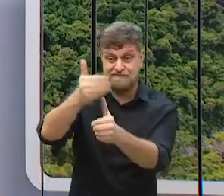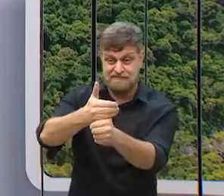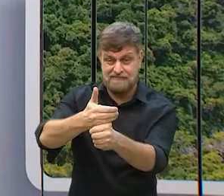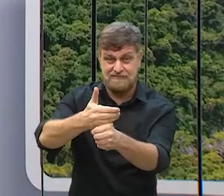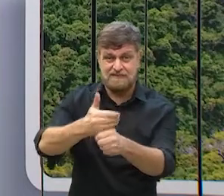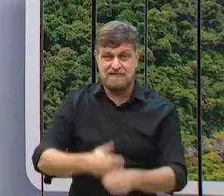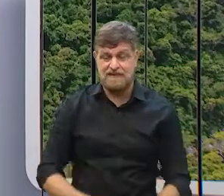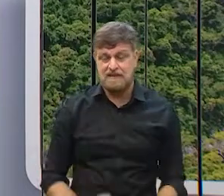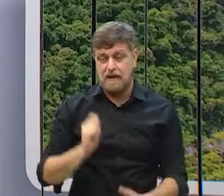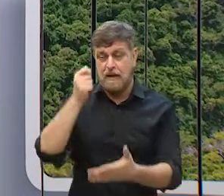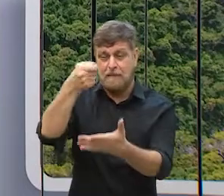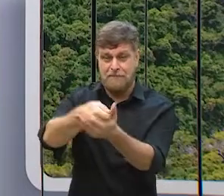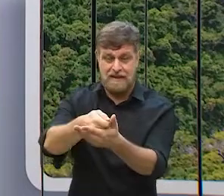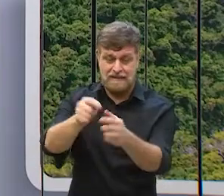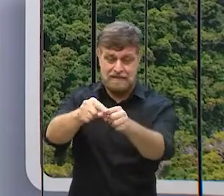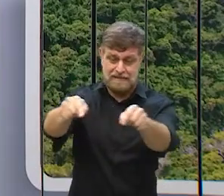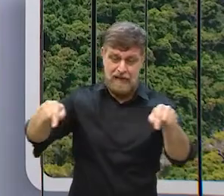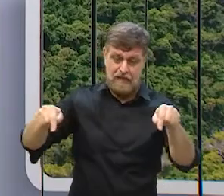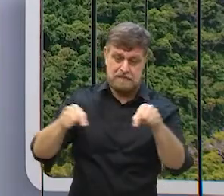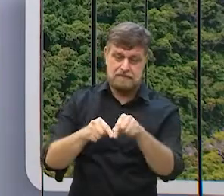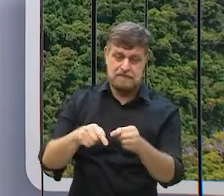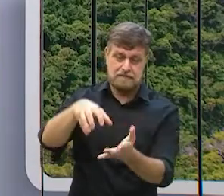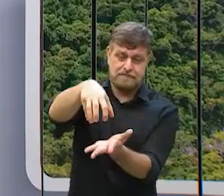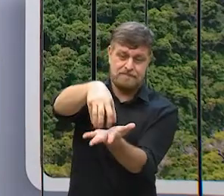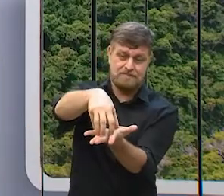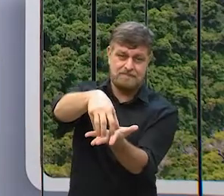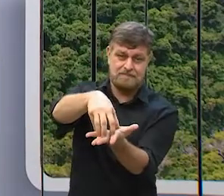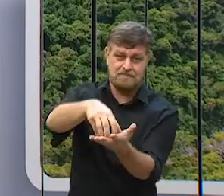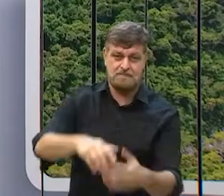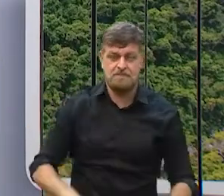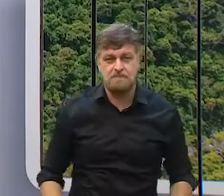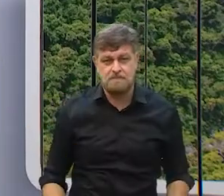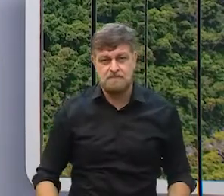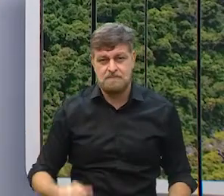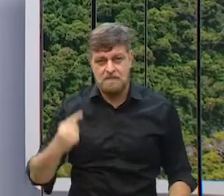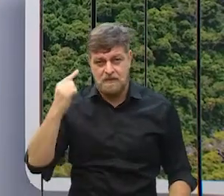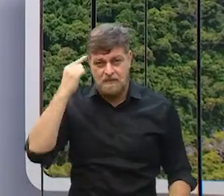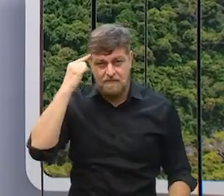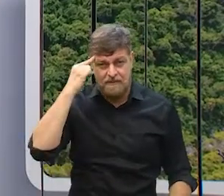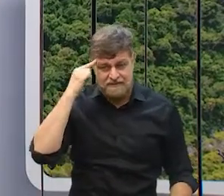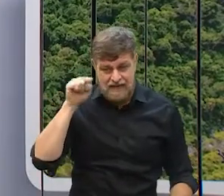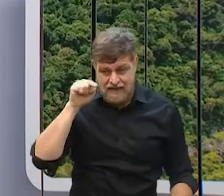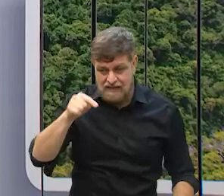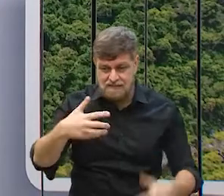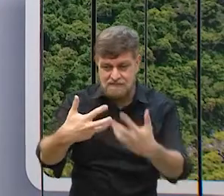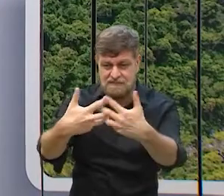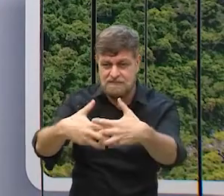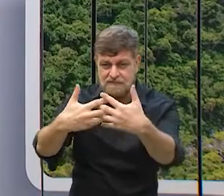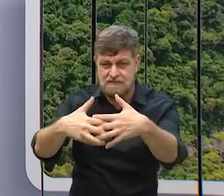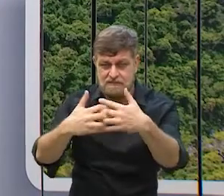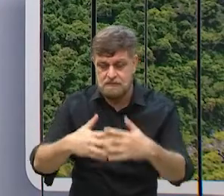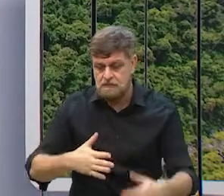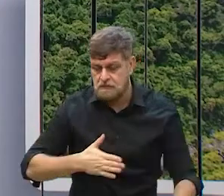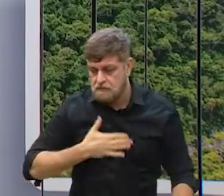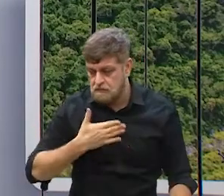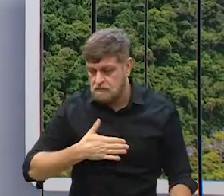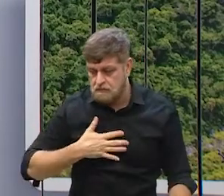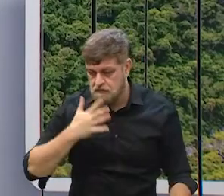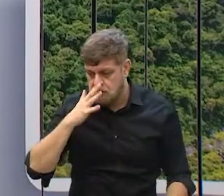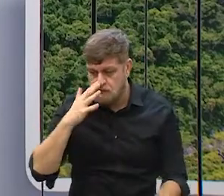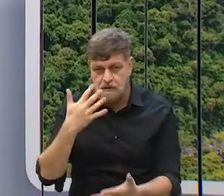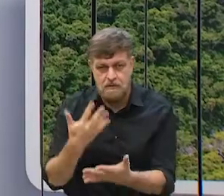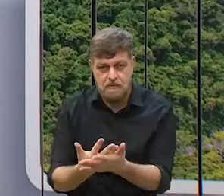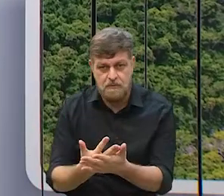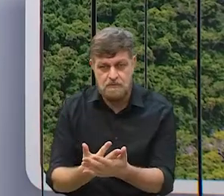gabinete, tá certo? E enquanto, do ponto de vista de equipamento, eu fiquei estarrecido,